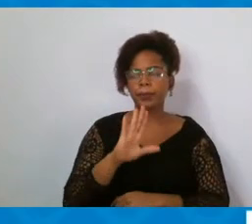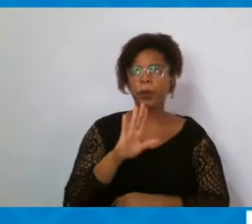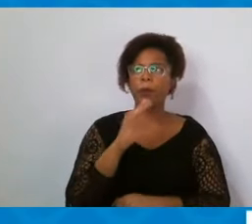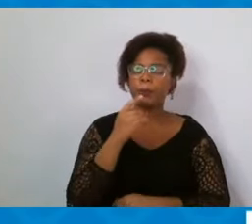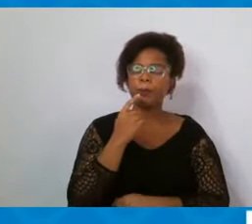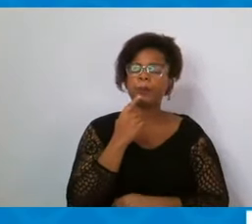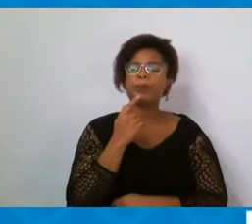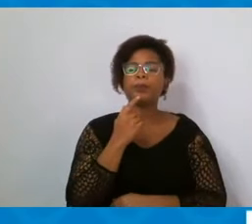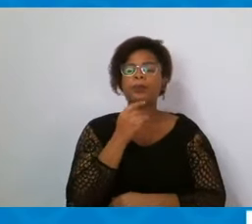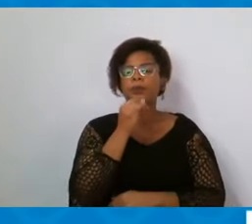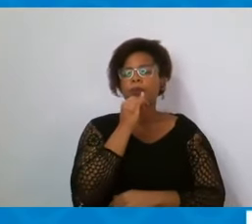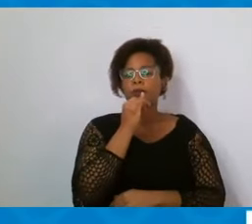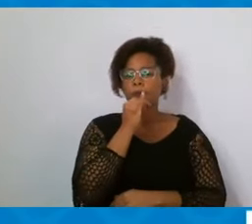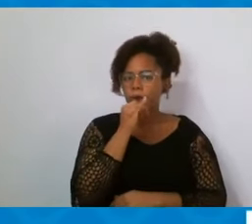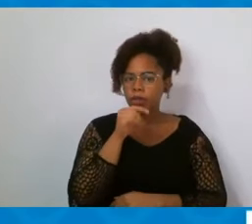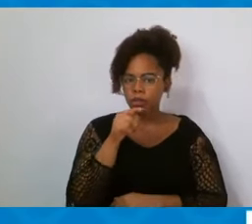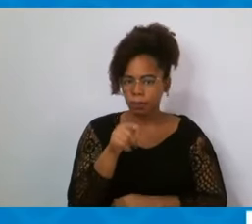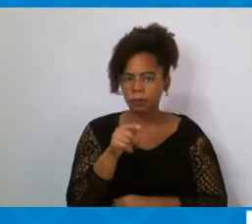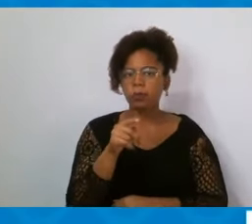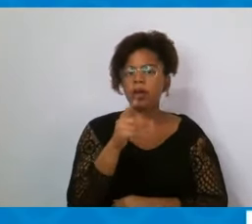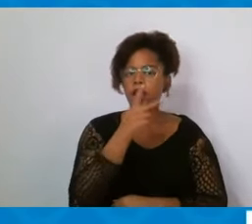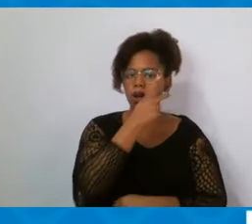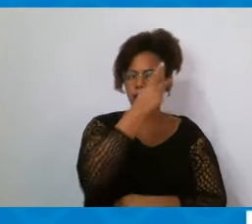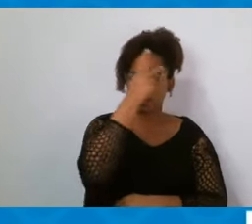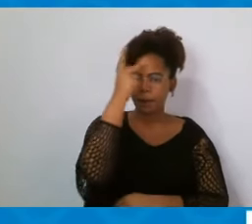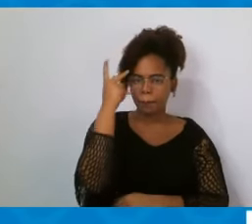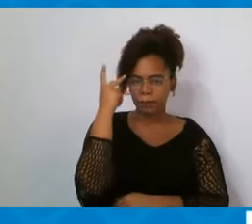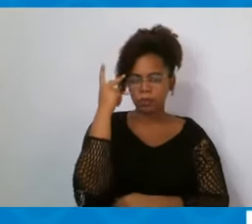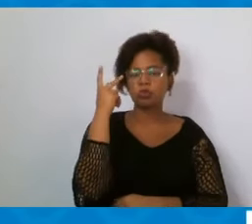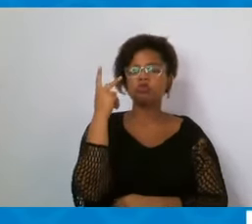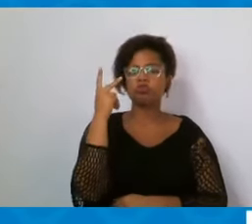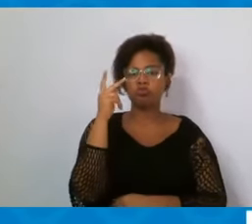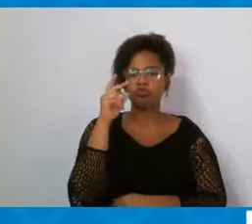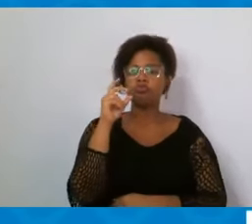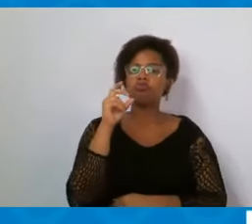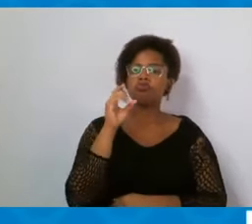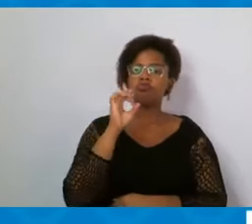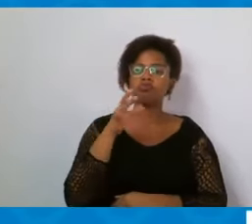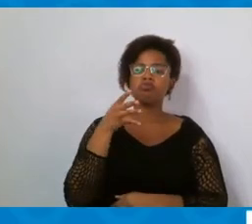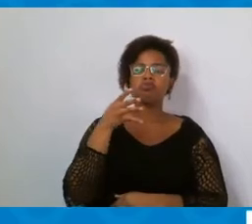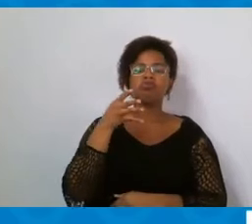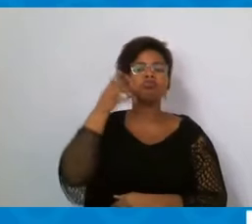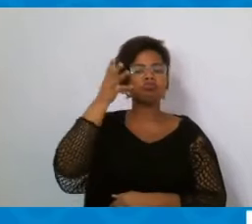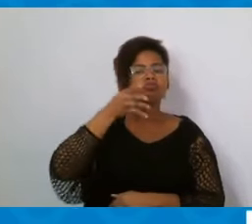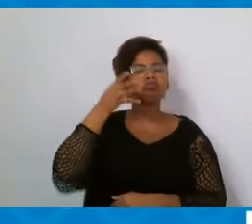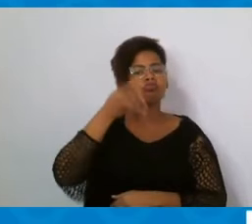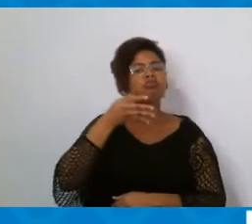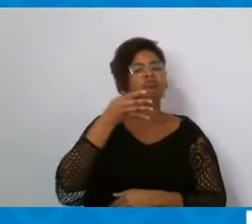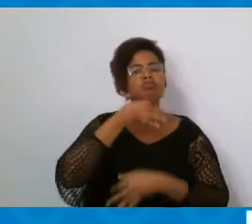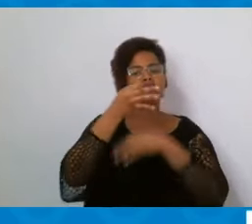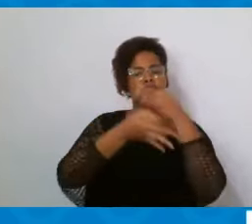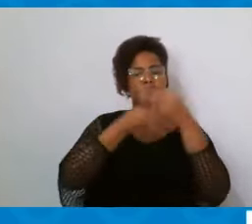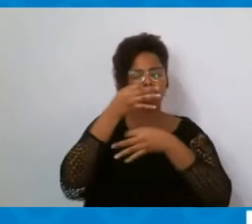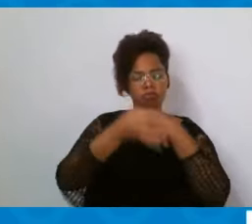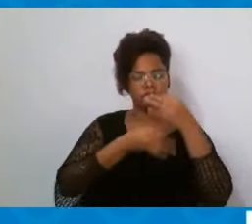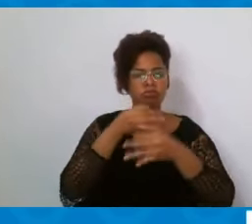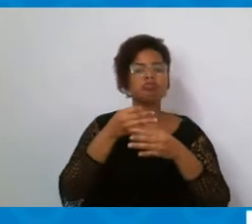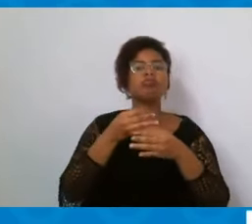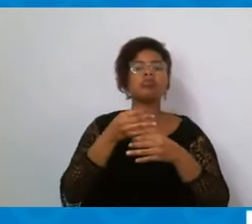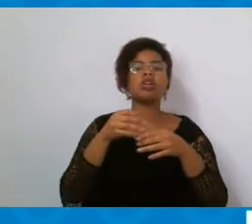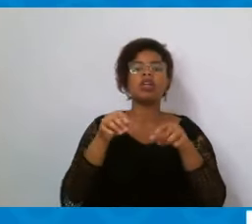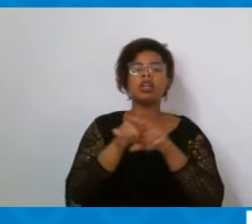tem um discurso não perspectivante e, ao mesmo tempo, você não tem um ambiente de confiança onde você